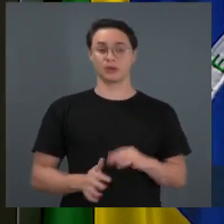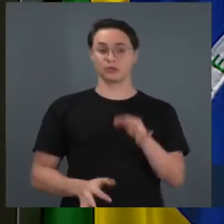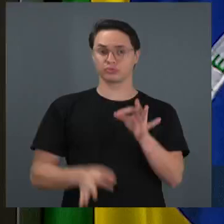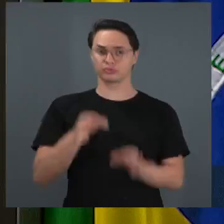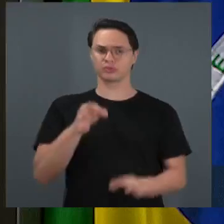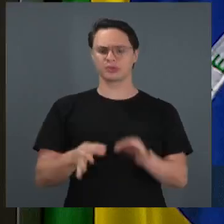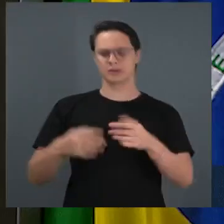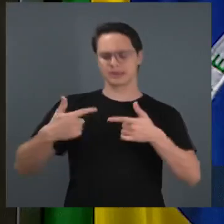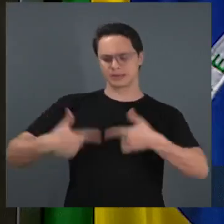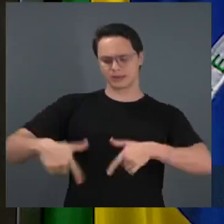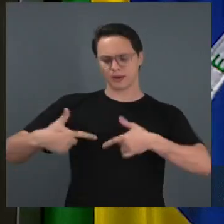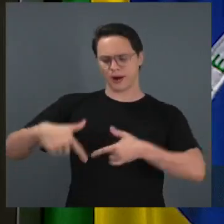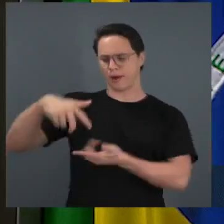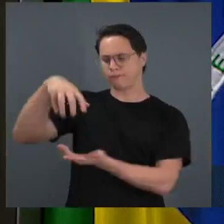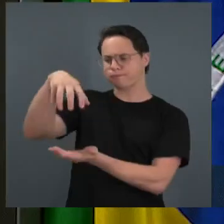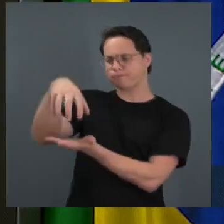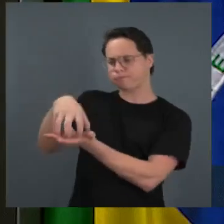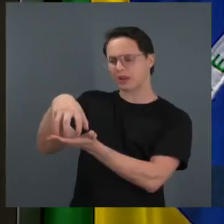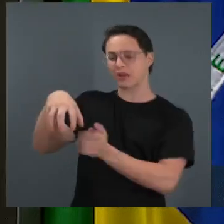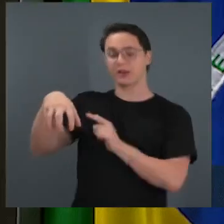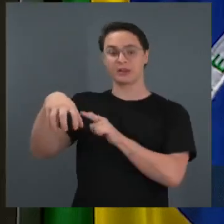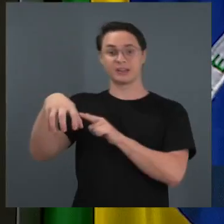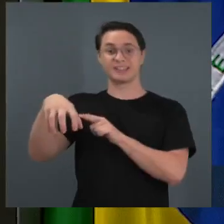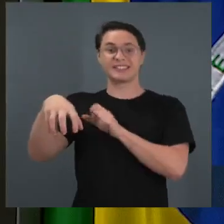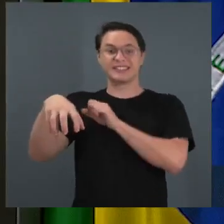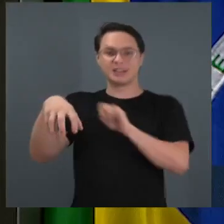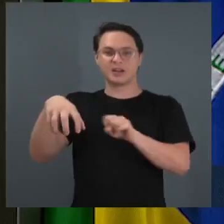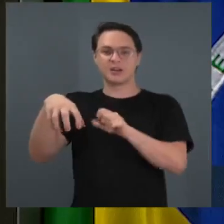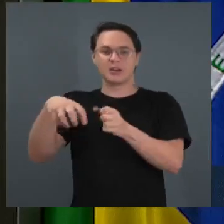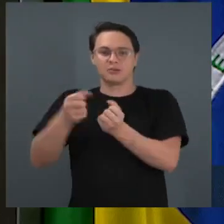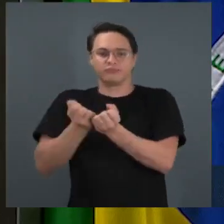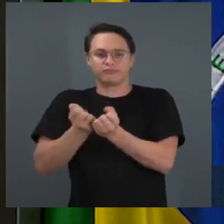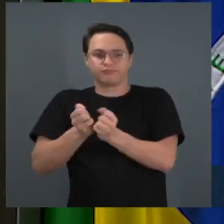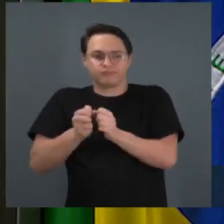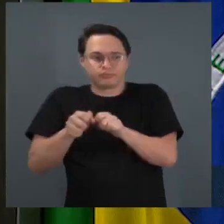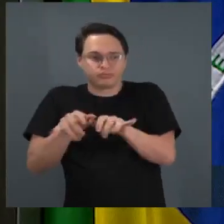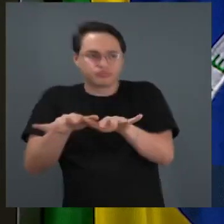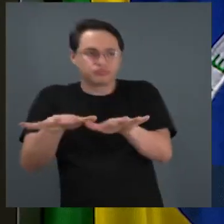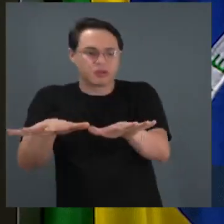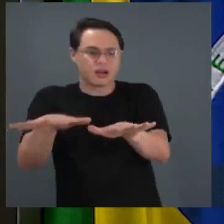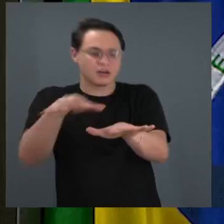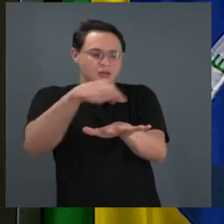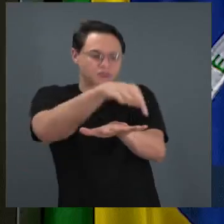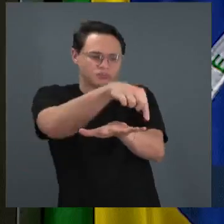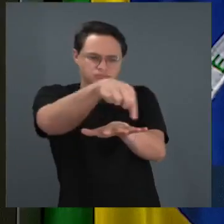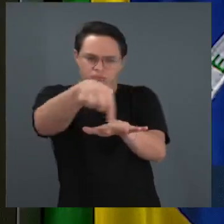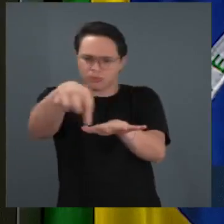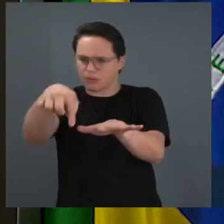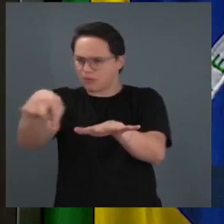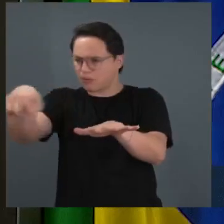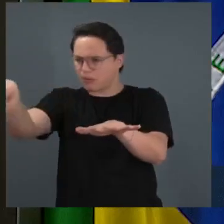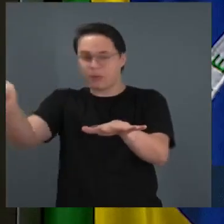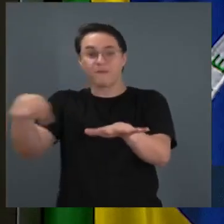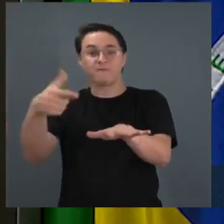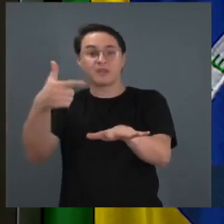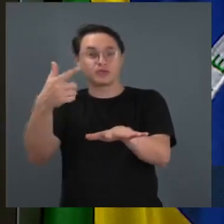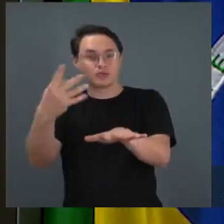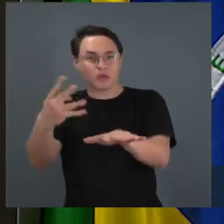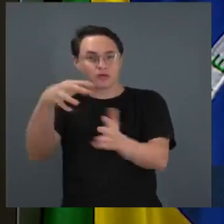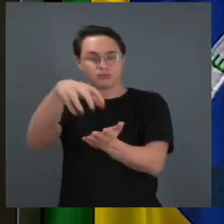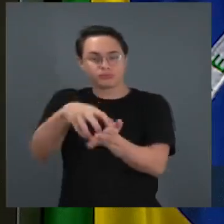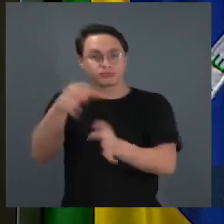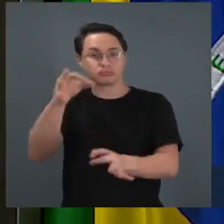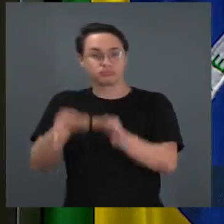do Trabalho, capilarizada e bem estruturada, com 24 tribunais regionais